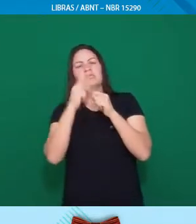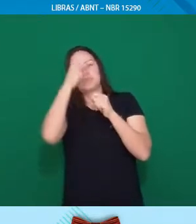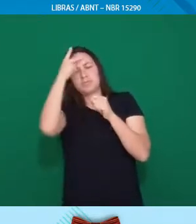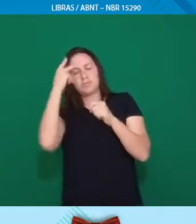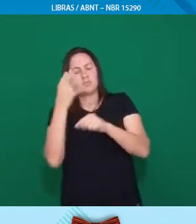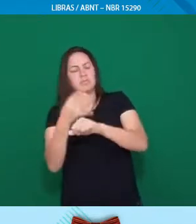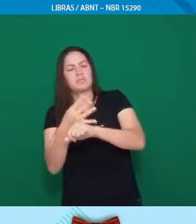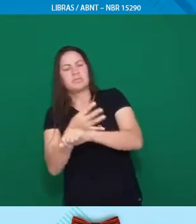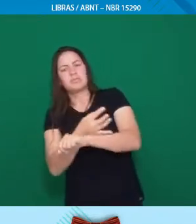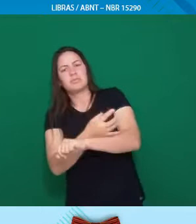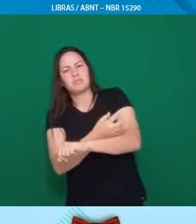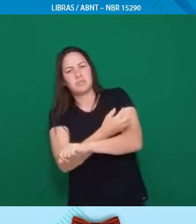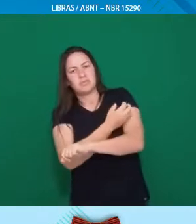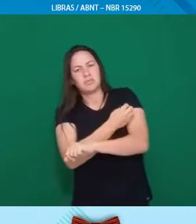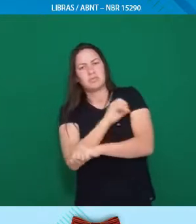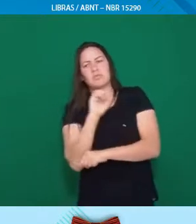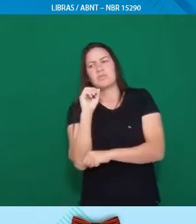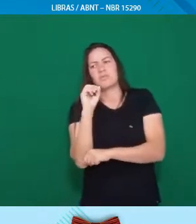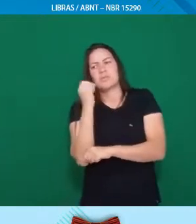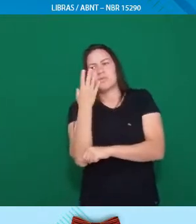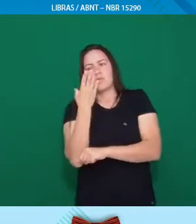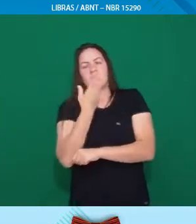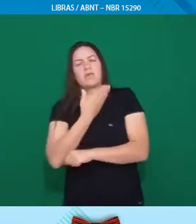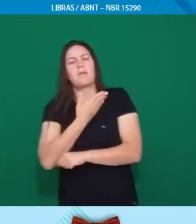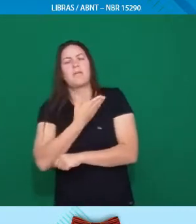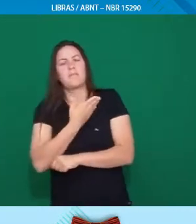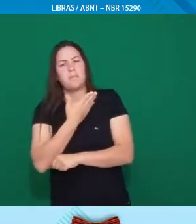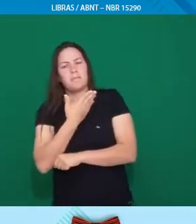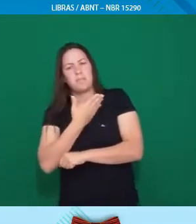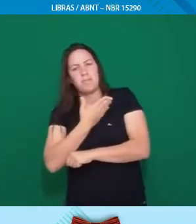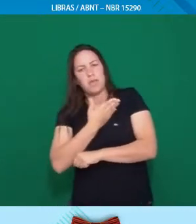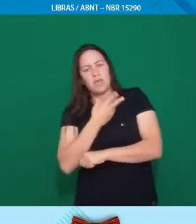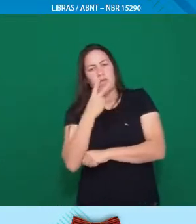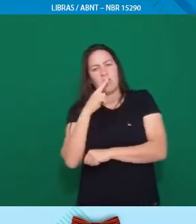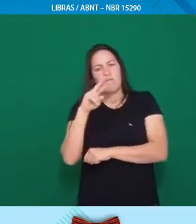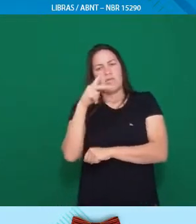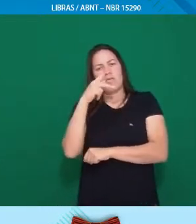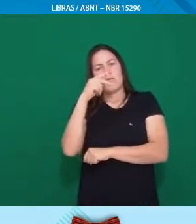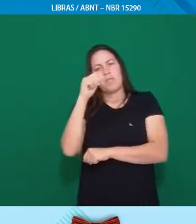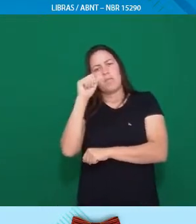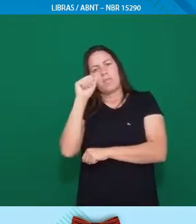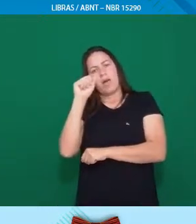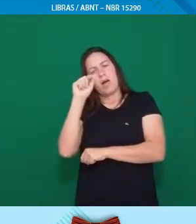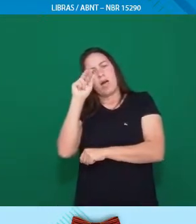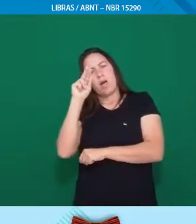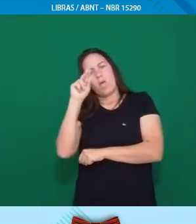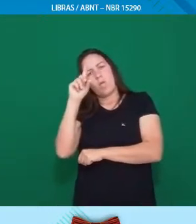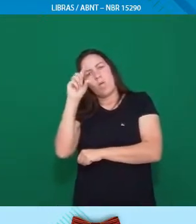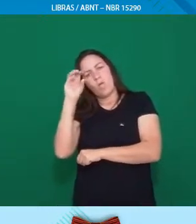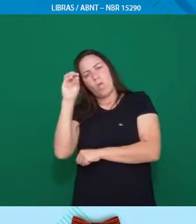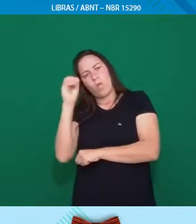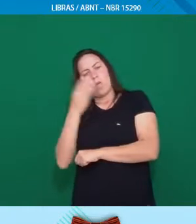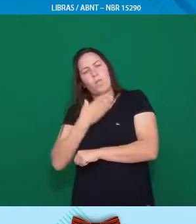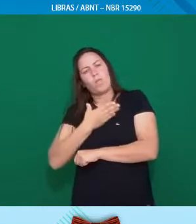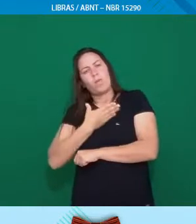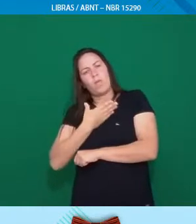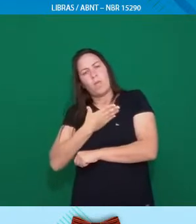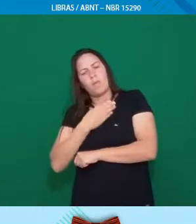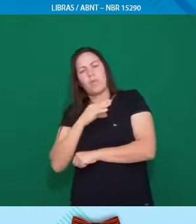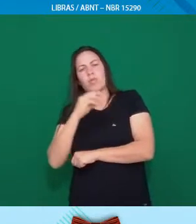foi feita de muitas emoções tantas coisas boas tantos amigos eu vejo que o Paulo meu amigo Tito